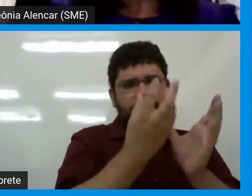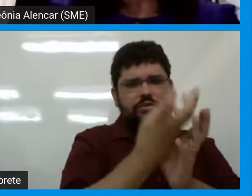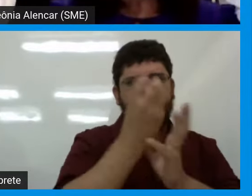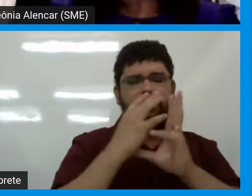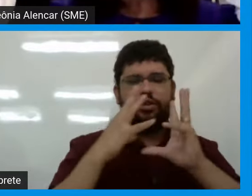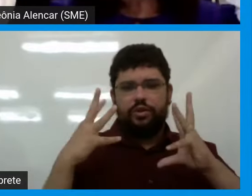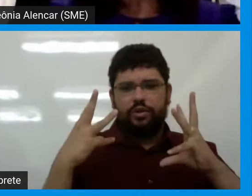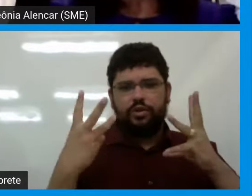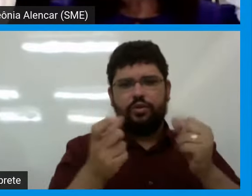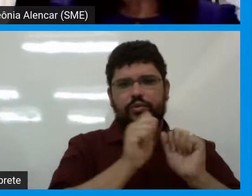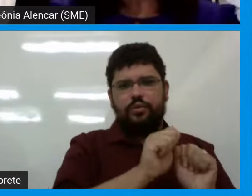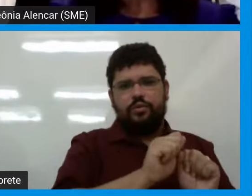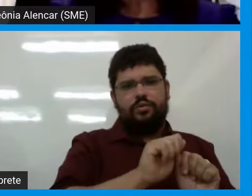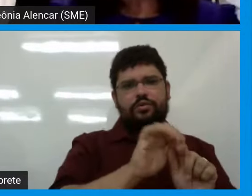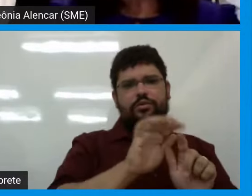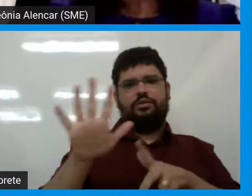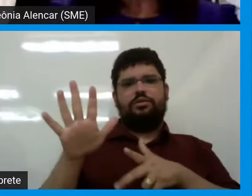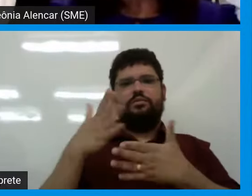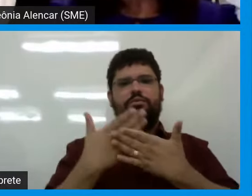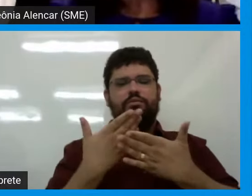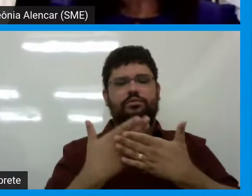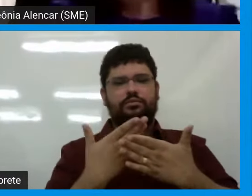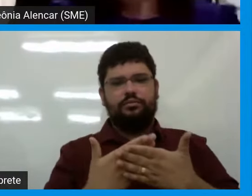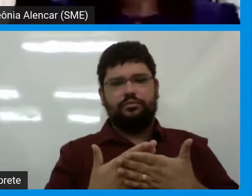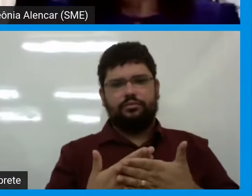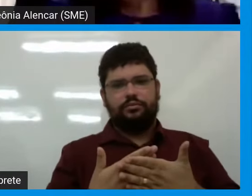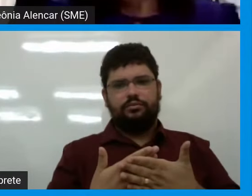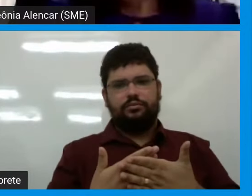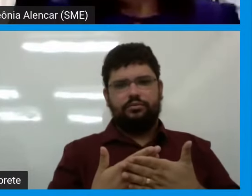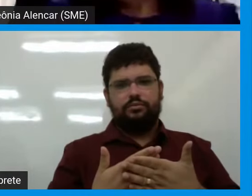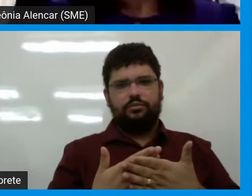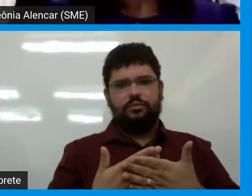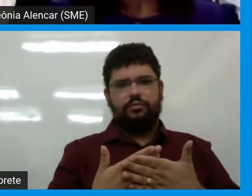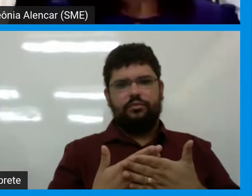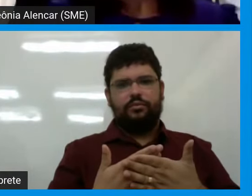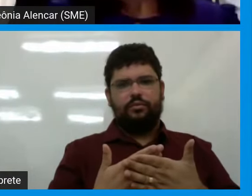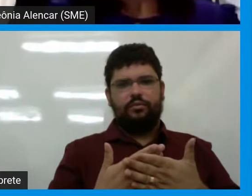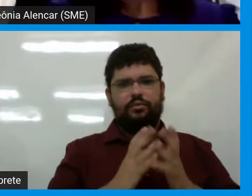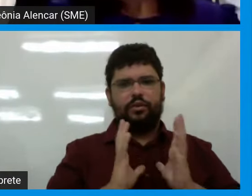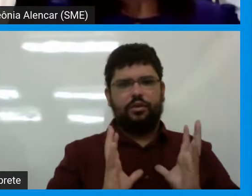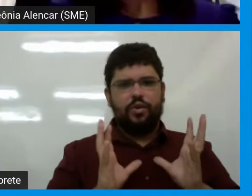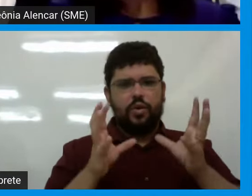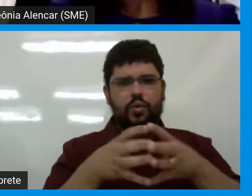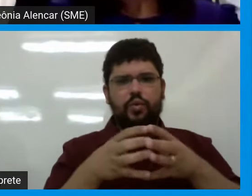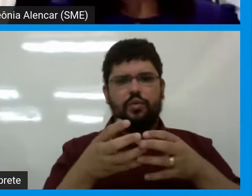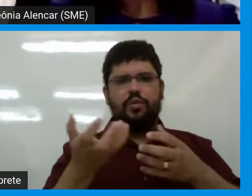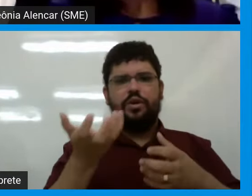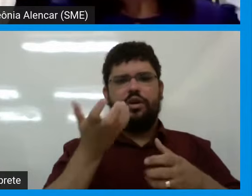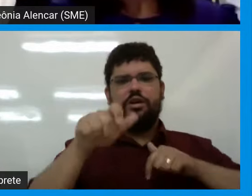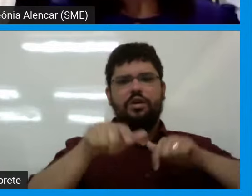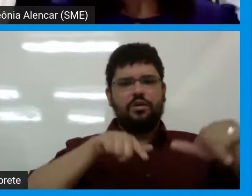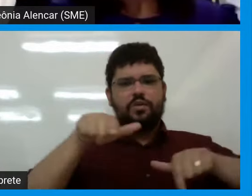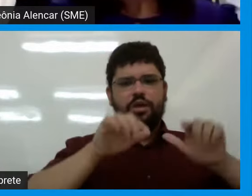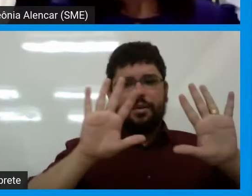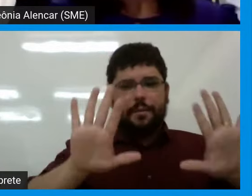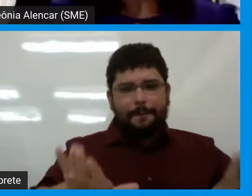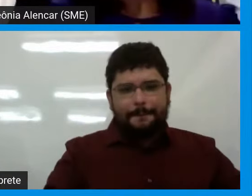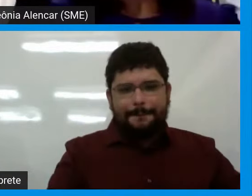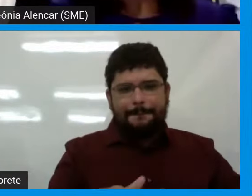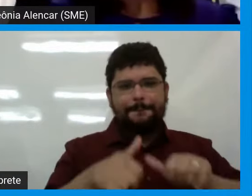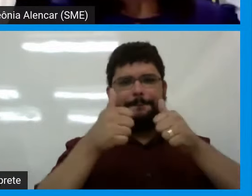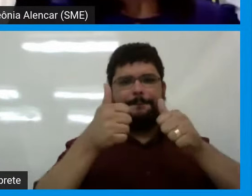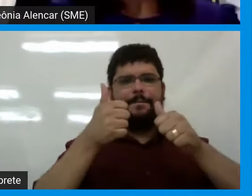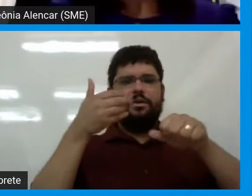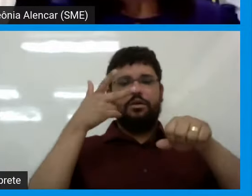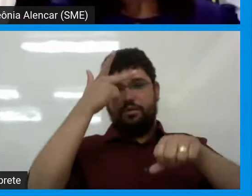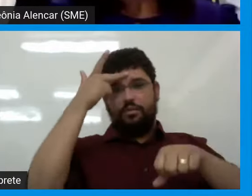equipe engajada no sentido de fazer um trabalho com qualidade que pudesse alcançar o máximo possível de pessoas